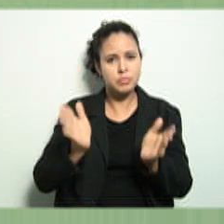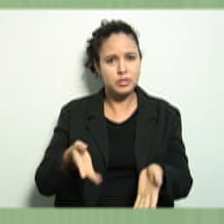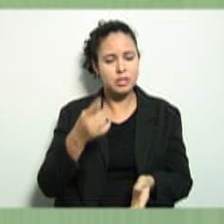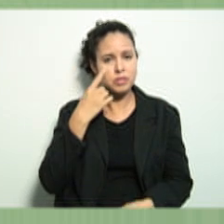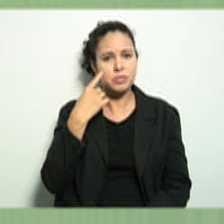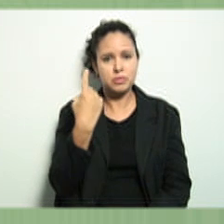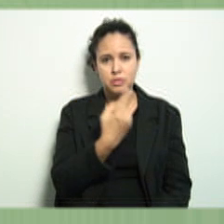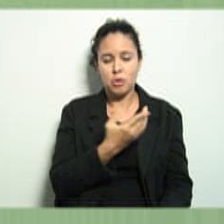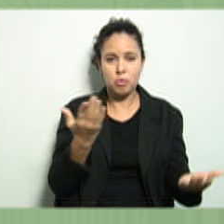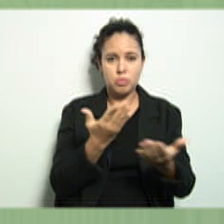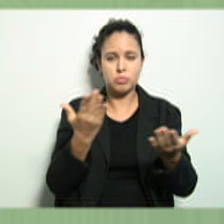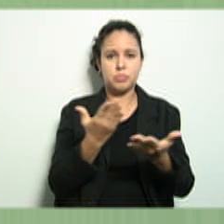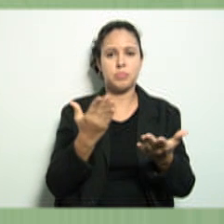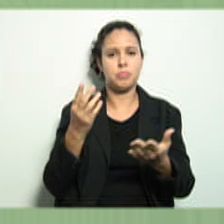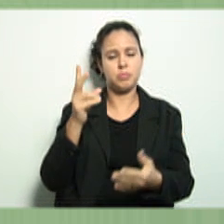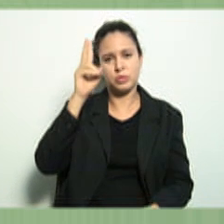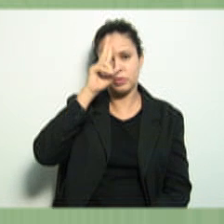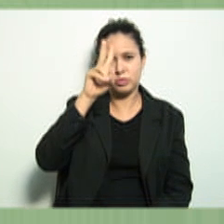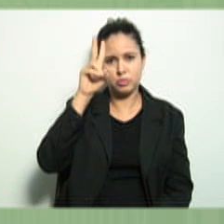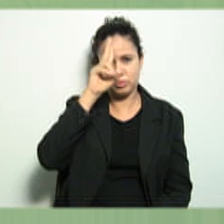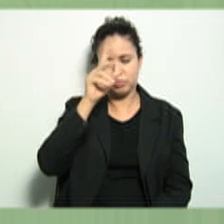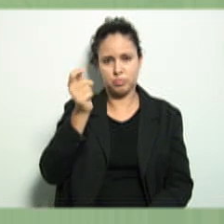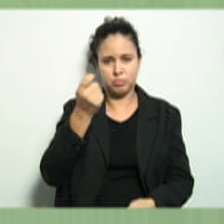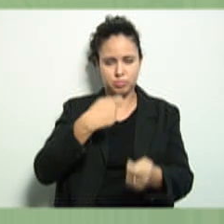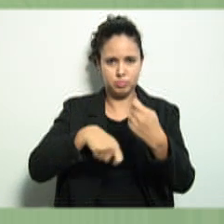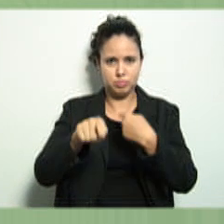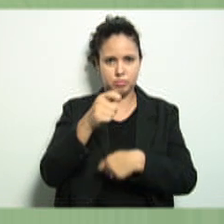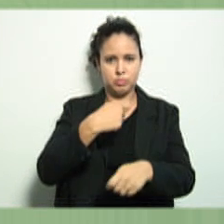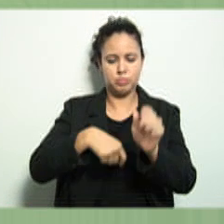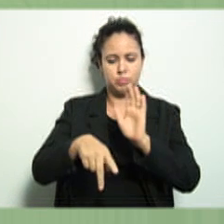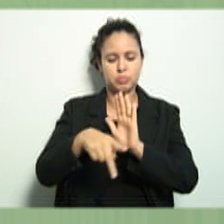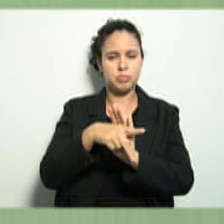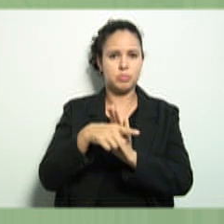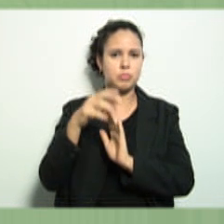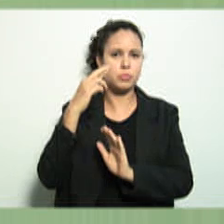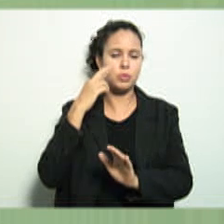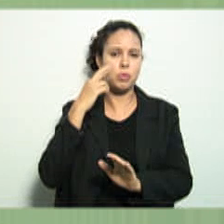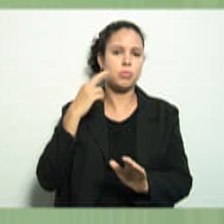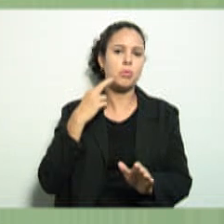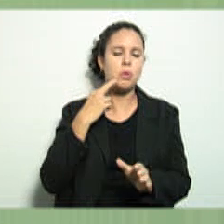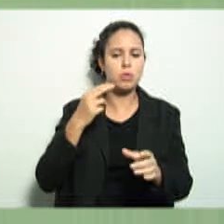da história econômica de Rondônia, setores e atividades econômicas em expansão em Rondônia.